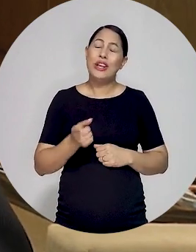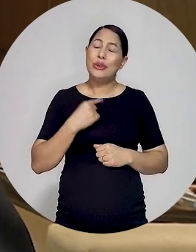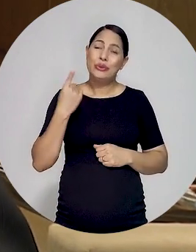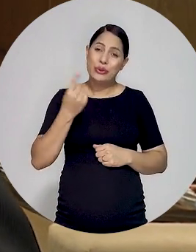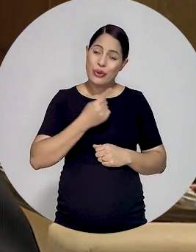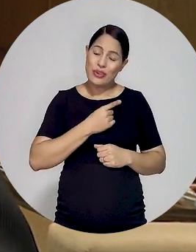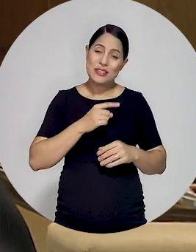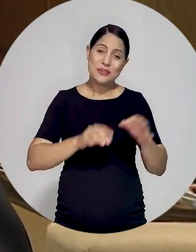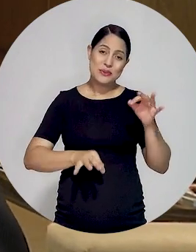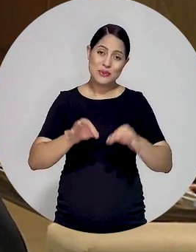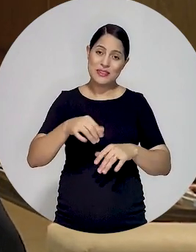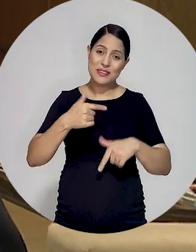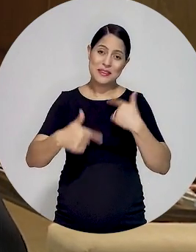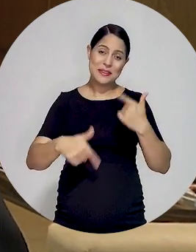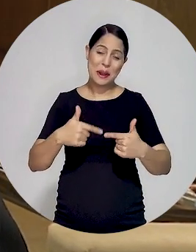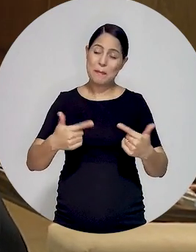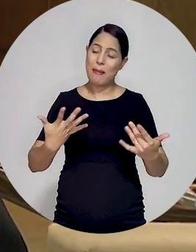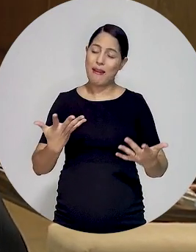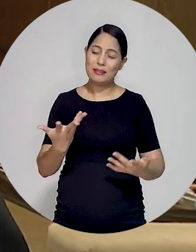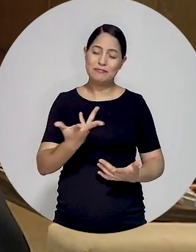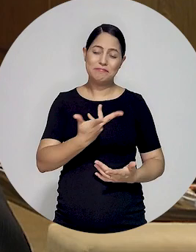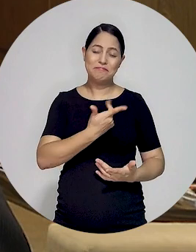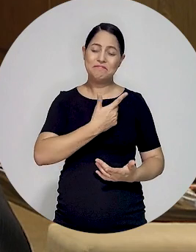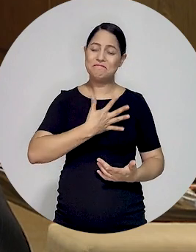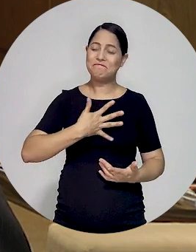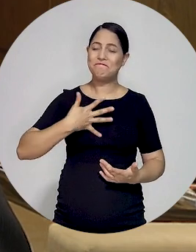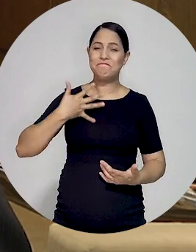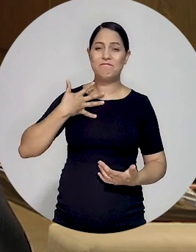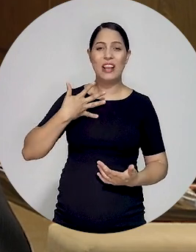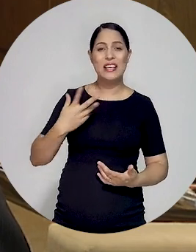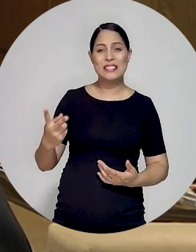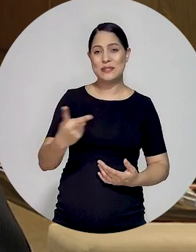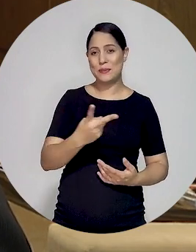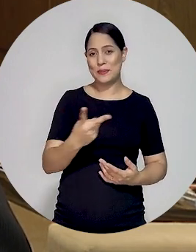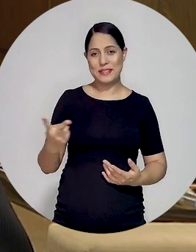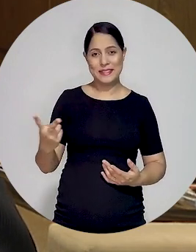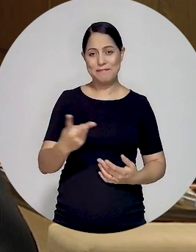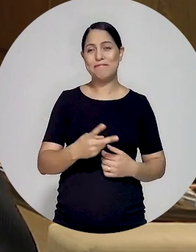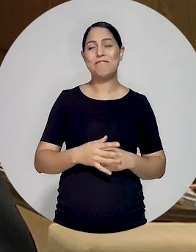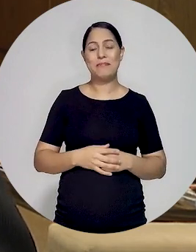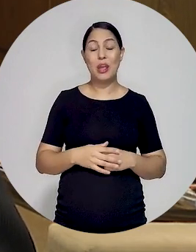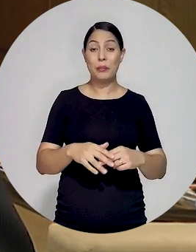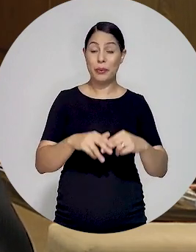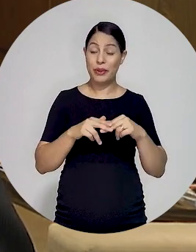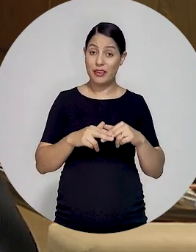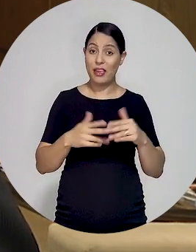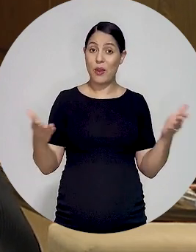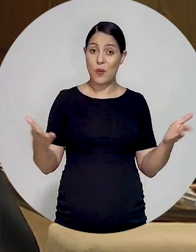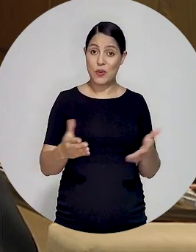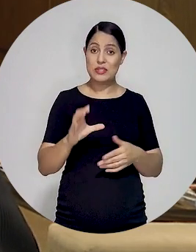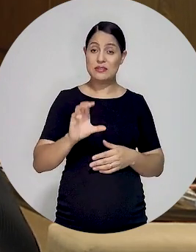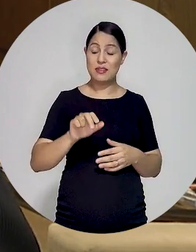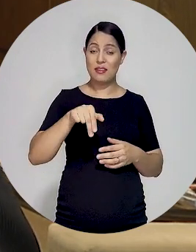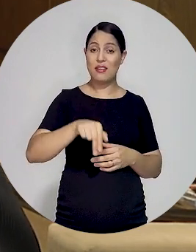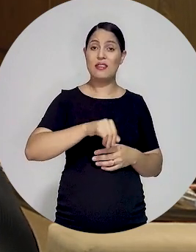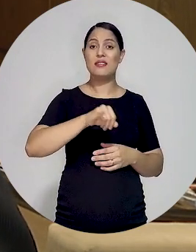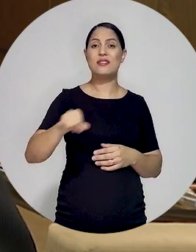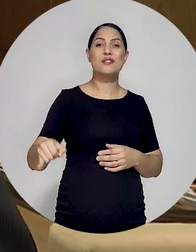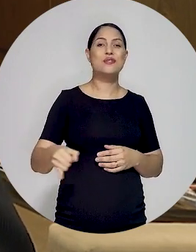parceiros. A Justiça do Trabalho se sente honrada em tê-los no